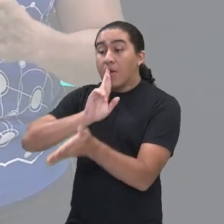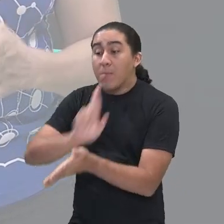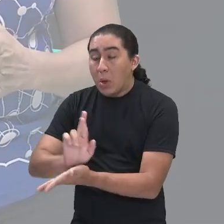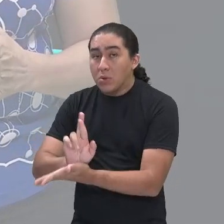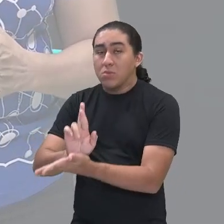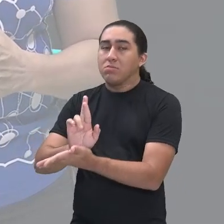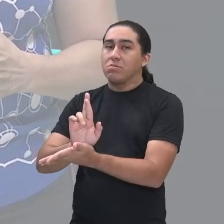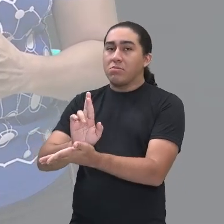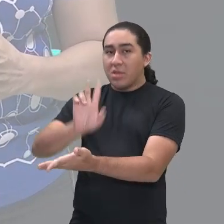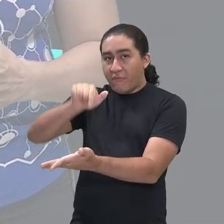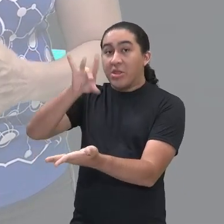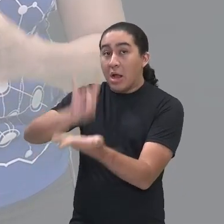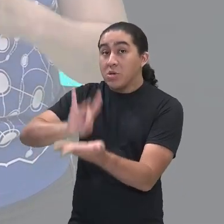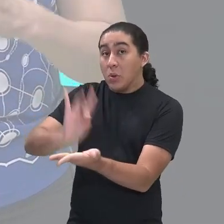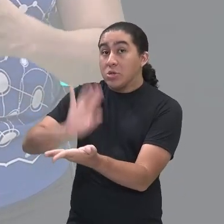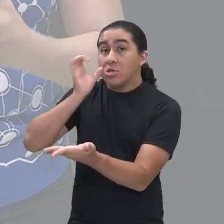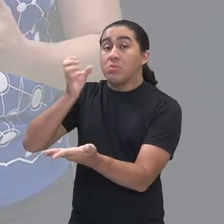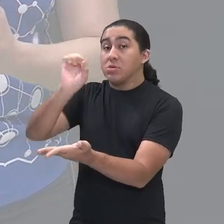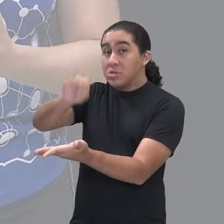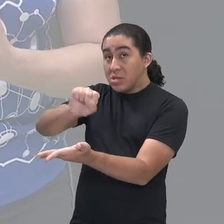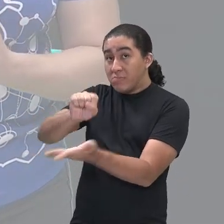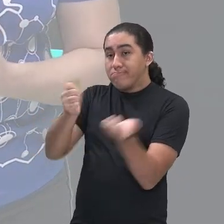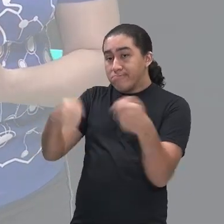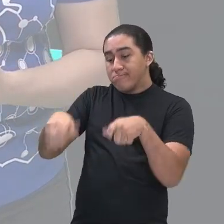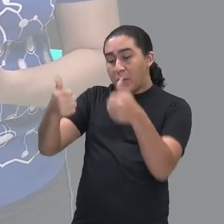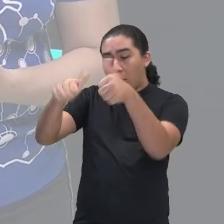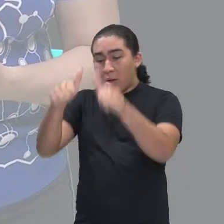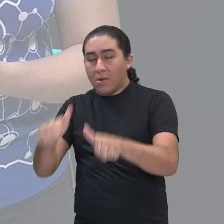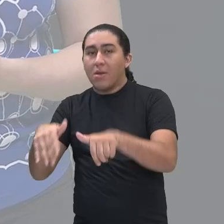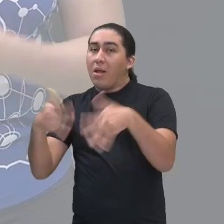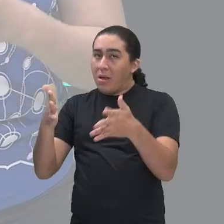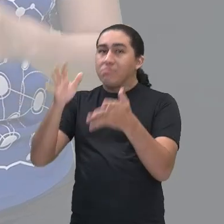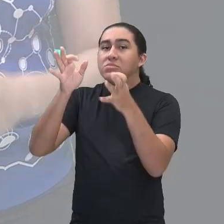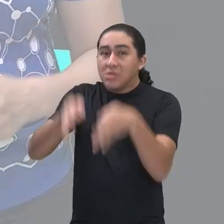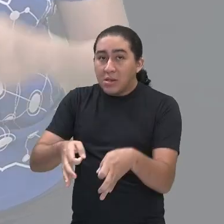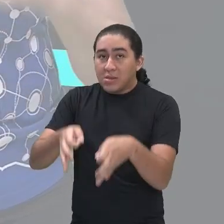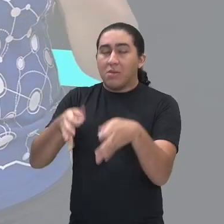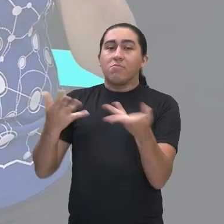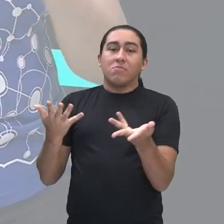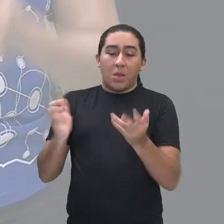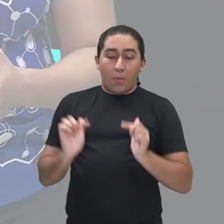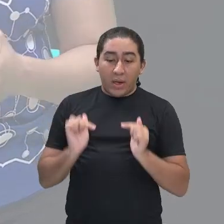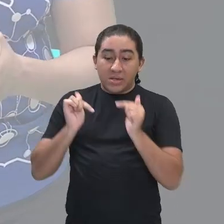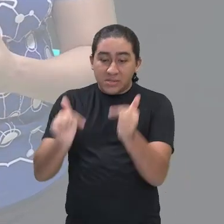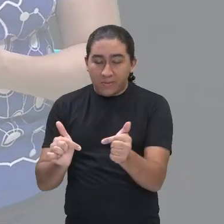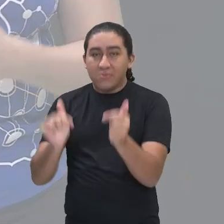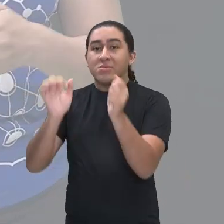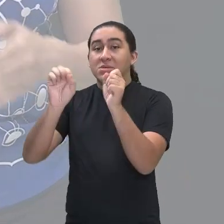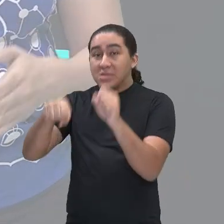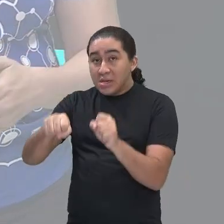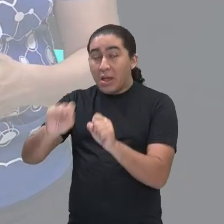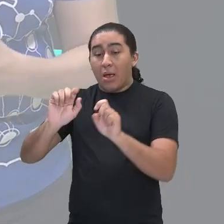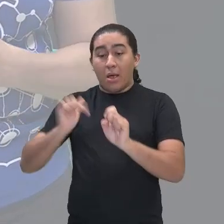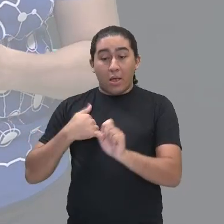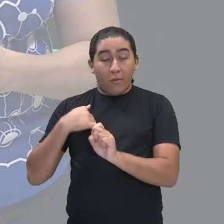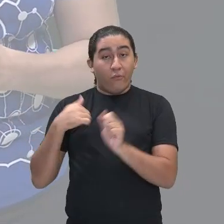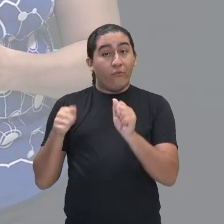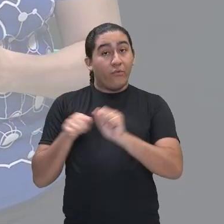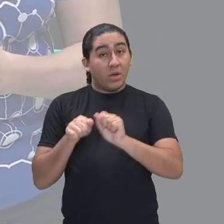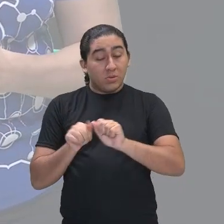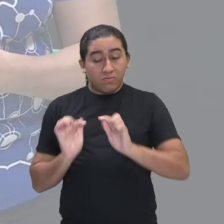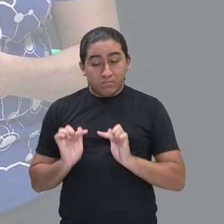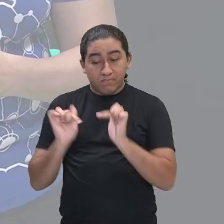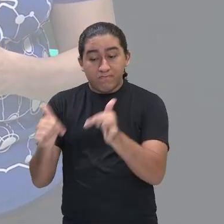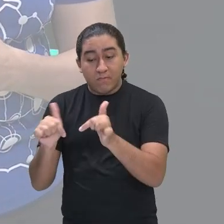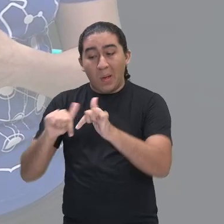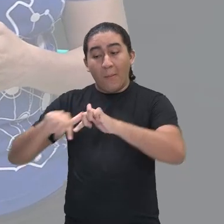coisa concreta. Né? Então, é uma coisa certa, uma ação que eu estou realizando